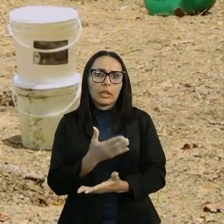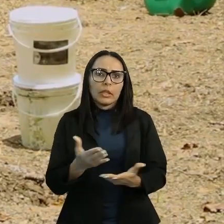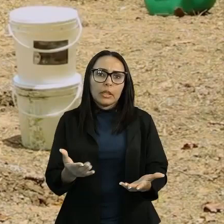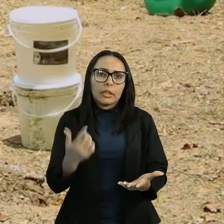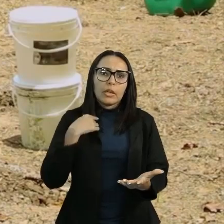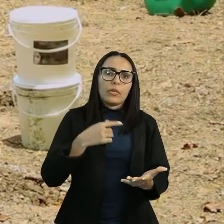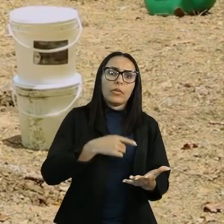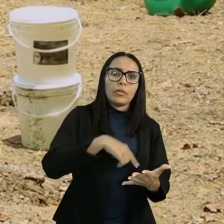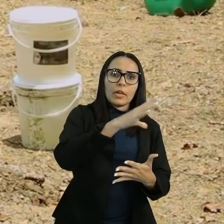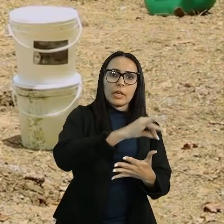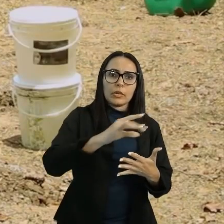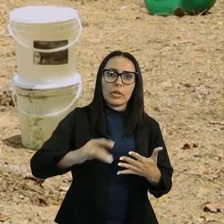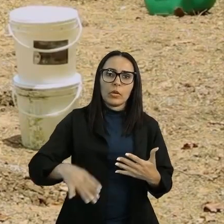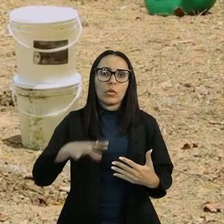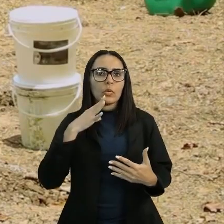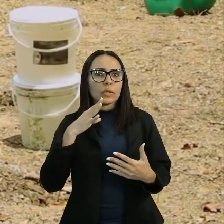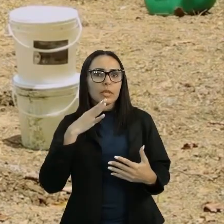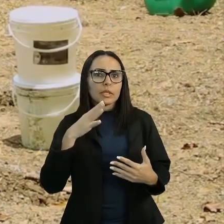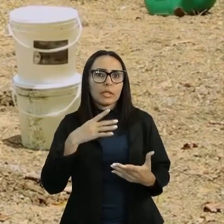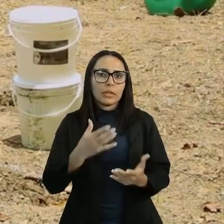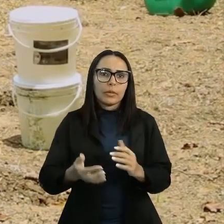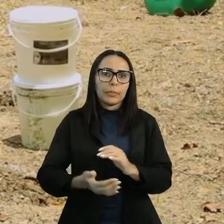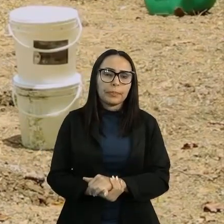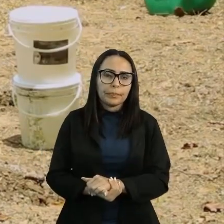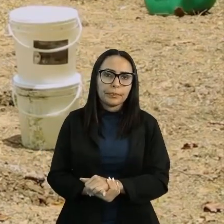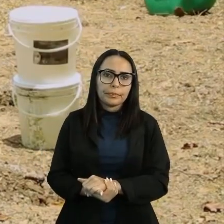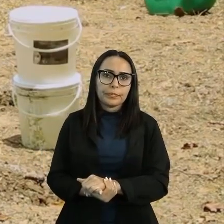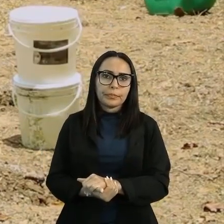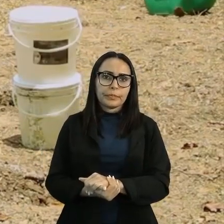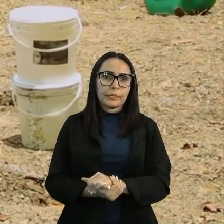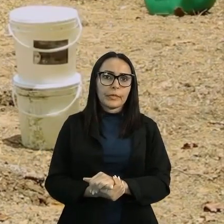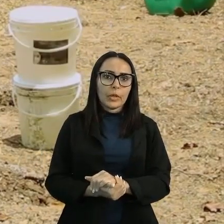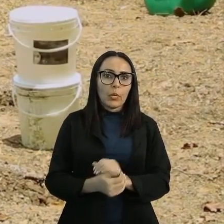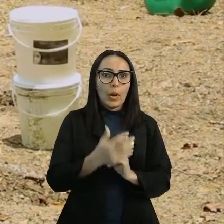funciona, as coisas, como que pode se evitar